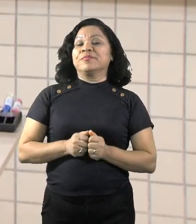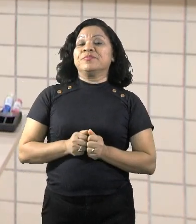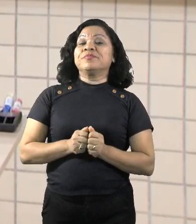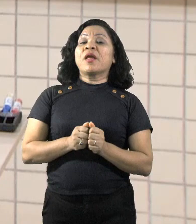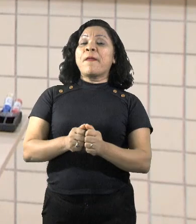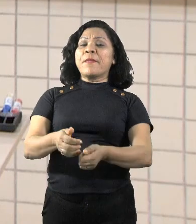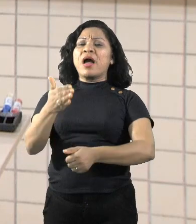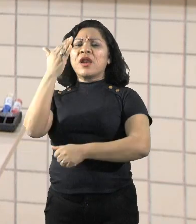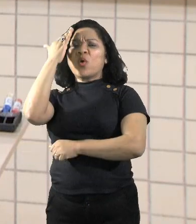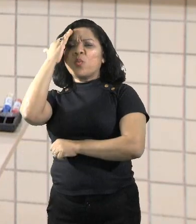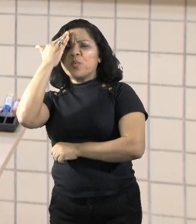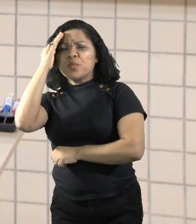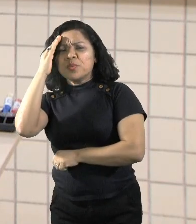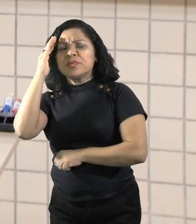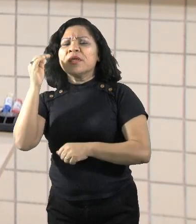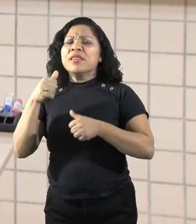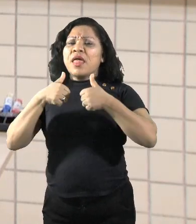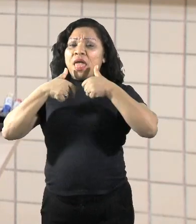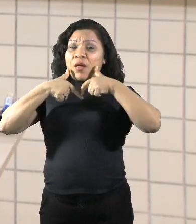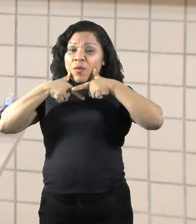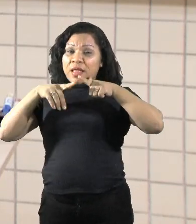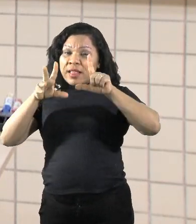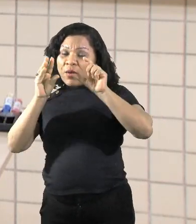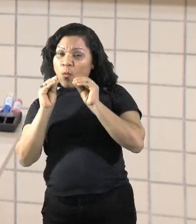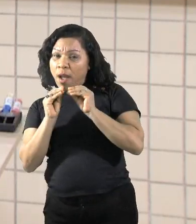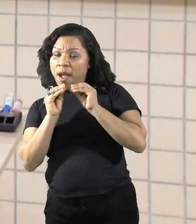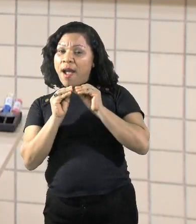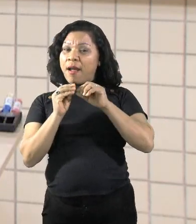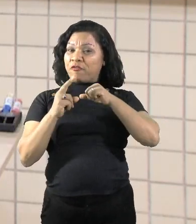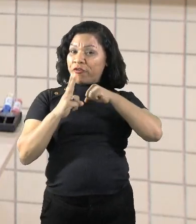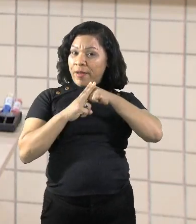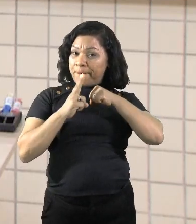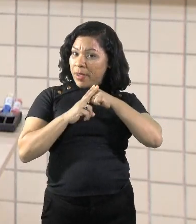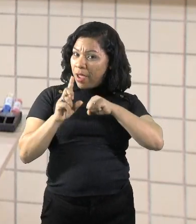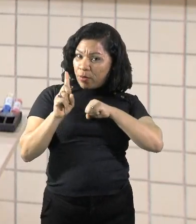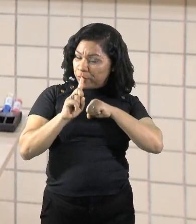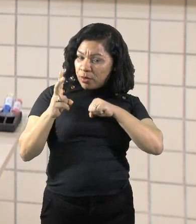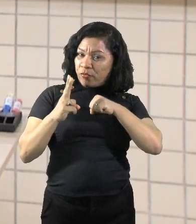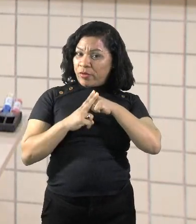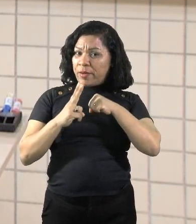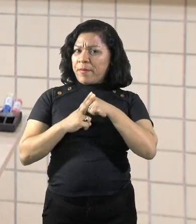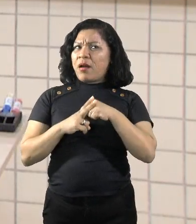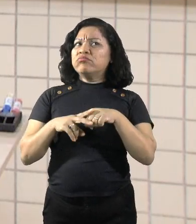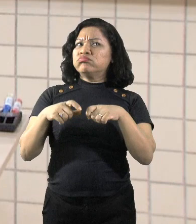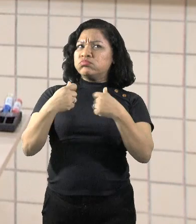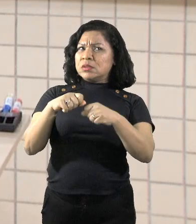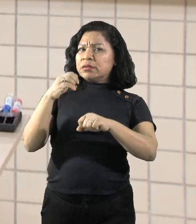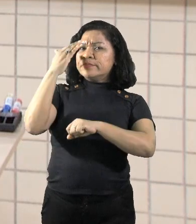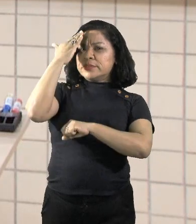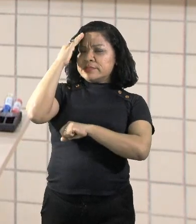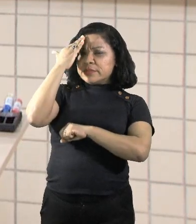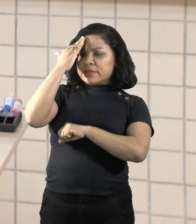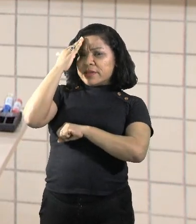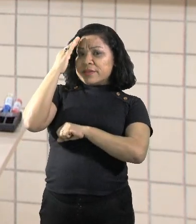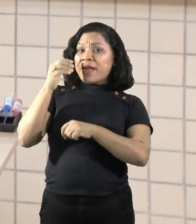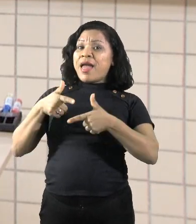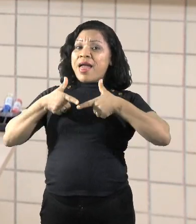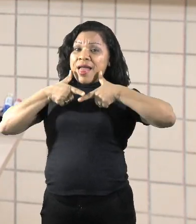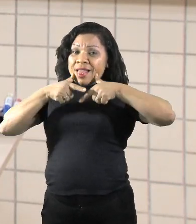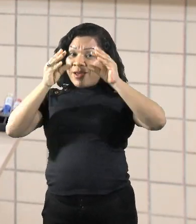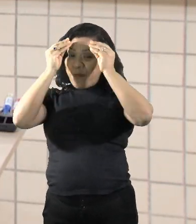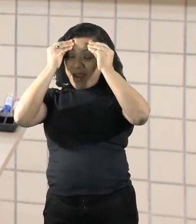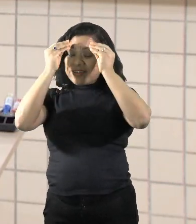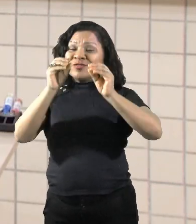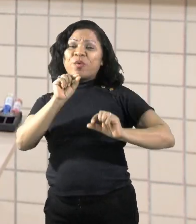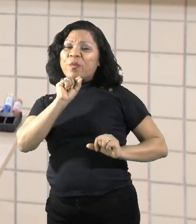uma linguagem verbal, não verbal e mista, é fundamental que saibamos o que é linguagem. Diga, Fava, qual o